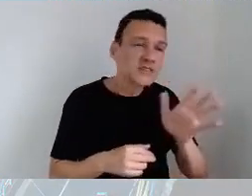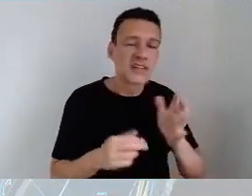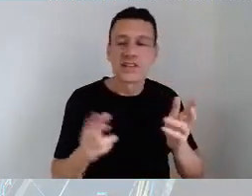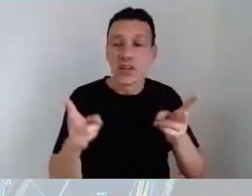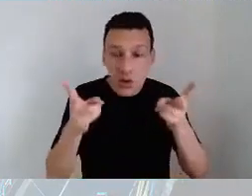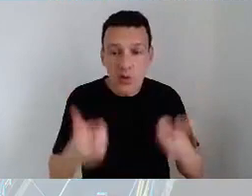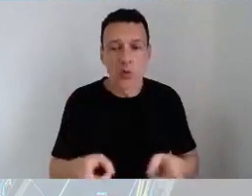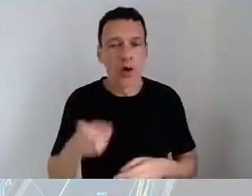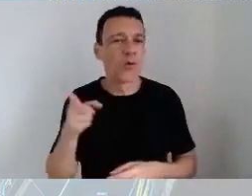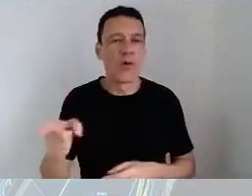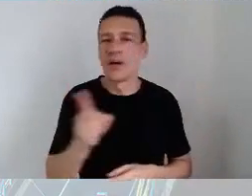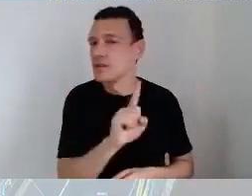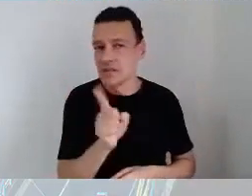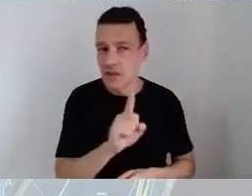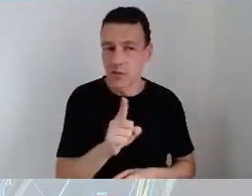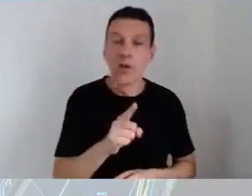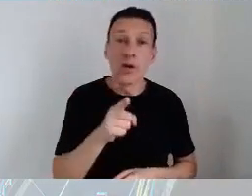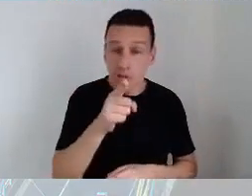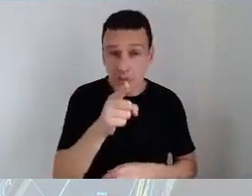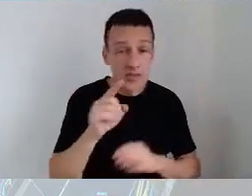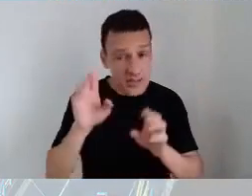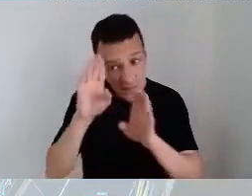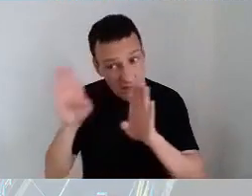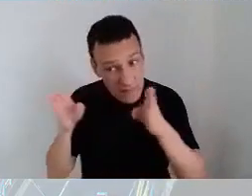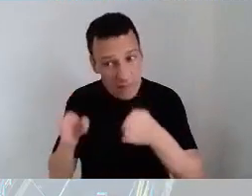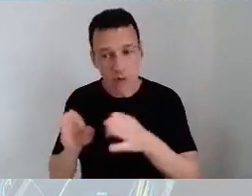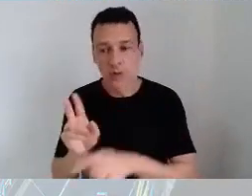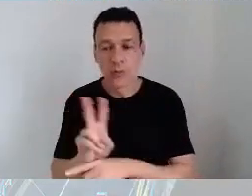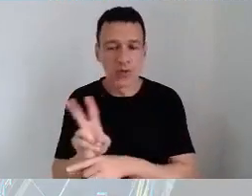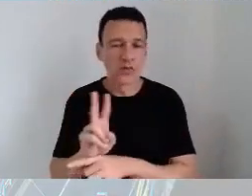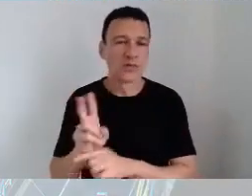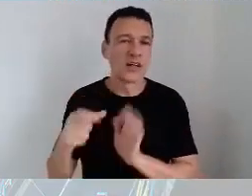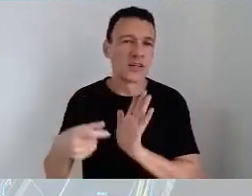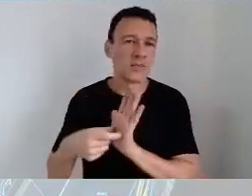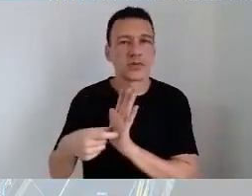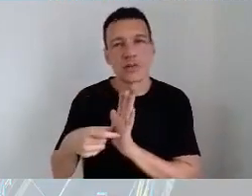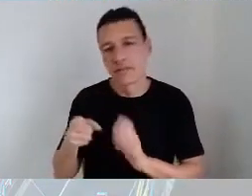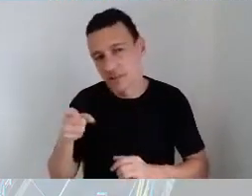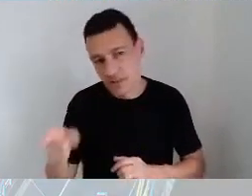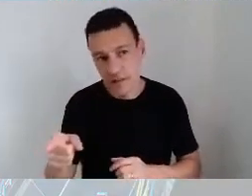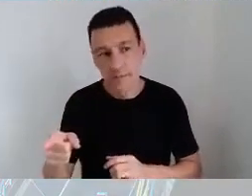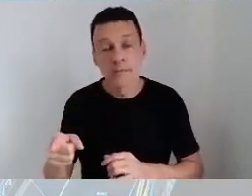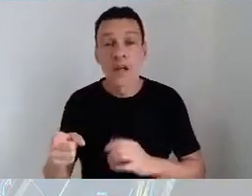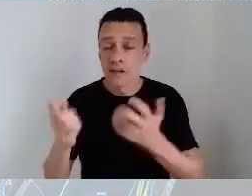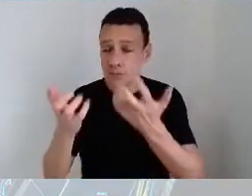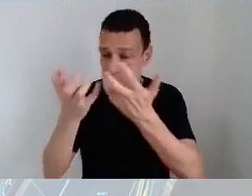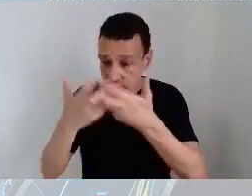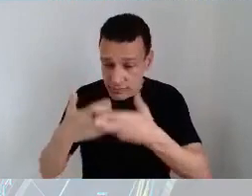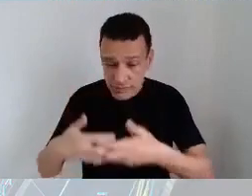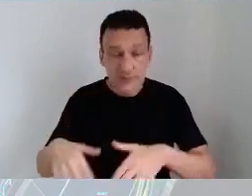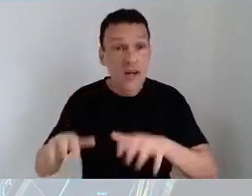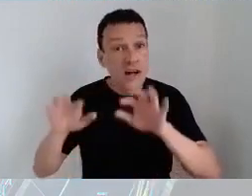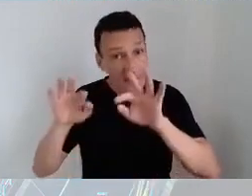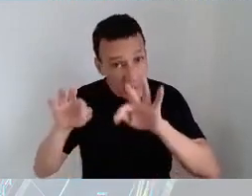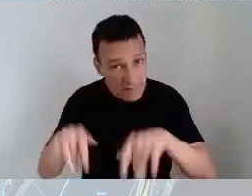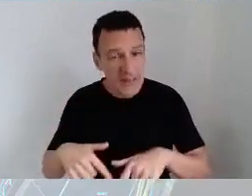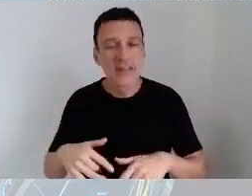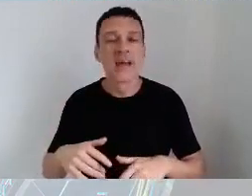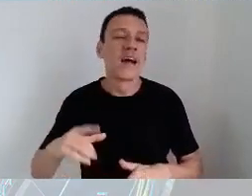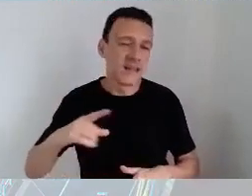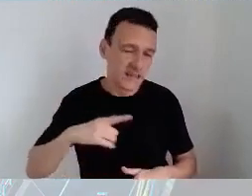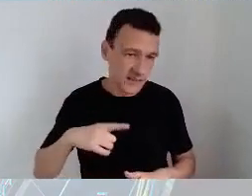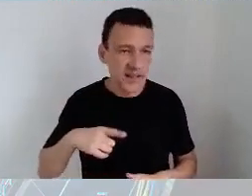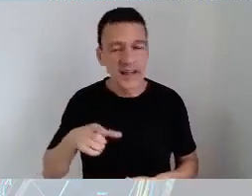Foquem em monitorar a aplicação. E, durante essa execução, no final, você vai ter ali o go, no go, né? Passou ou